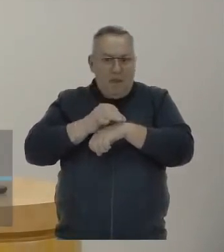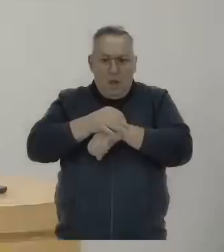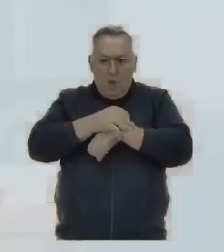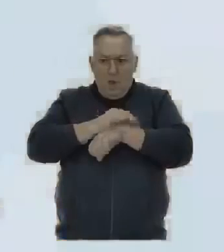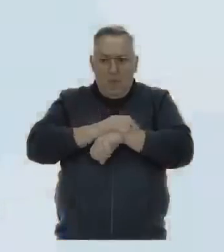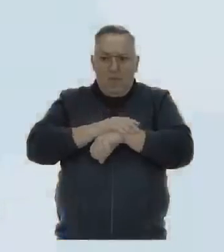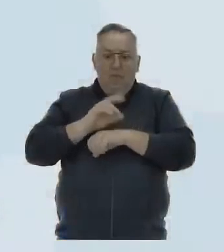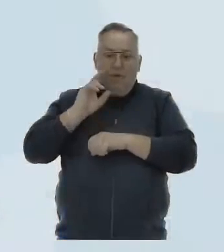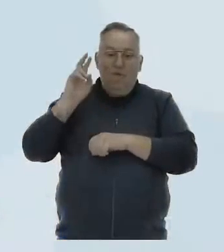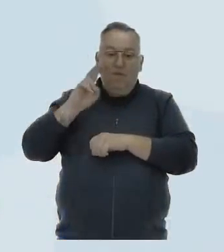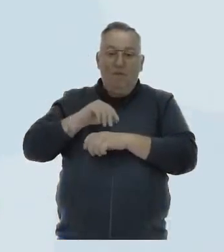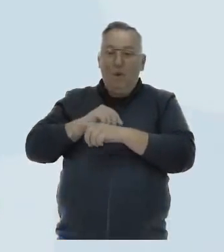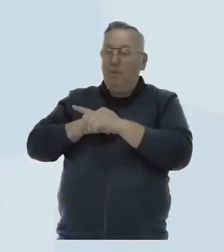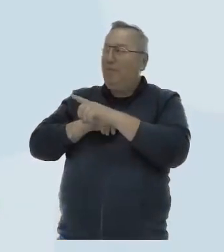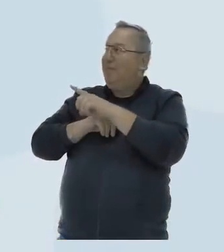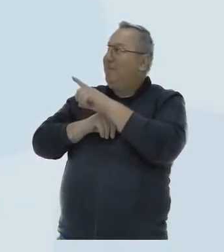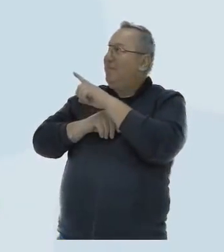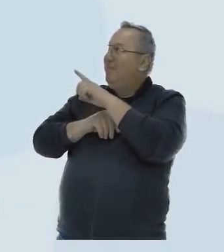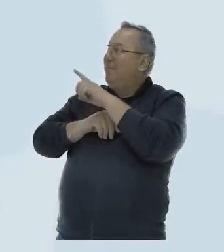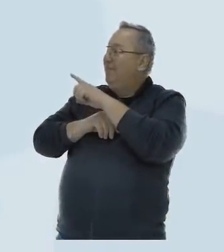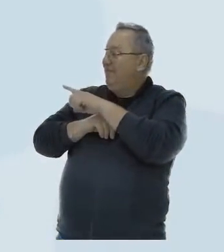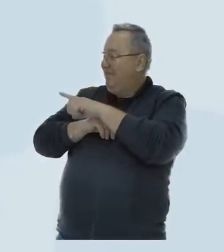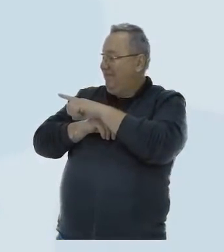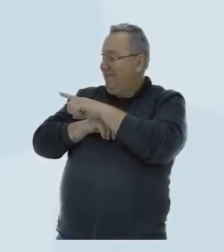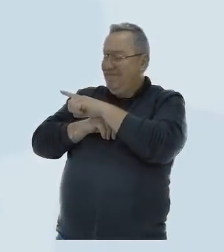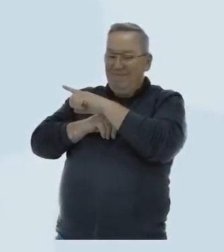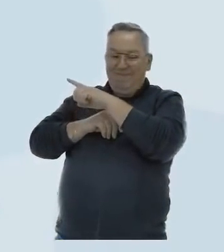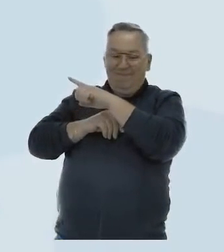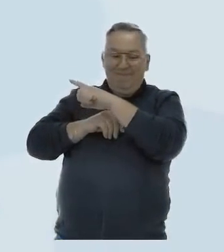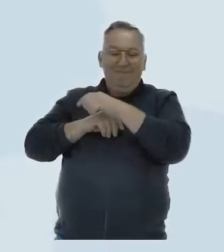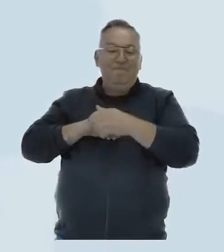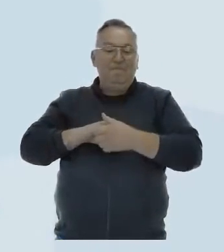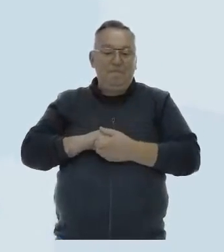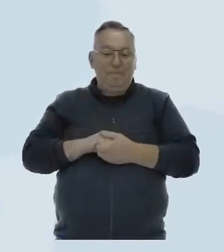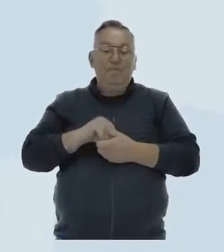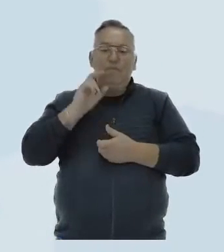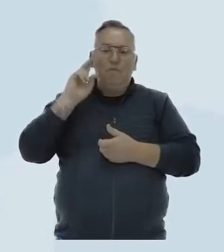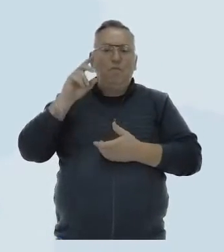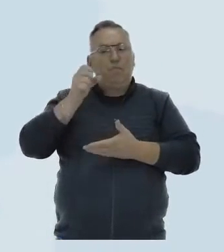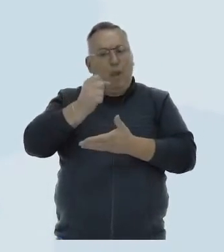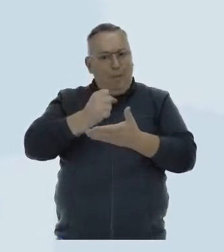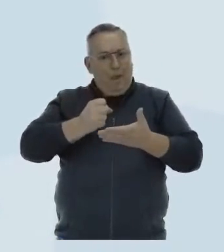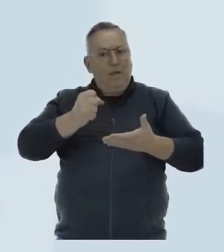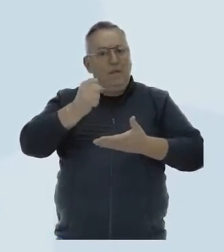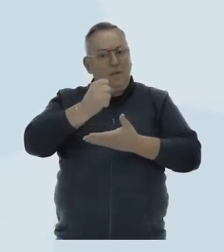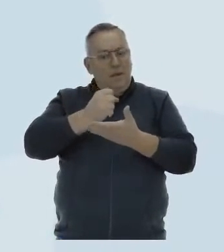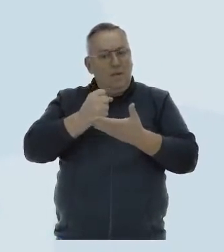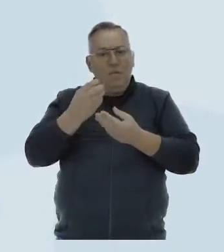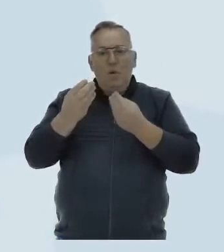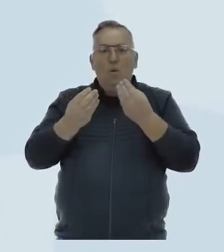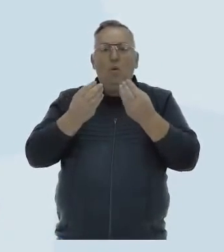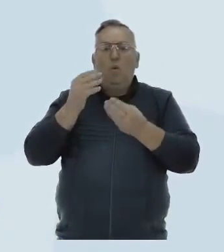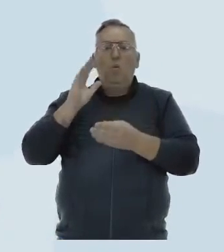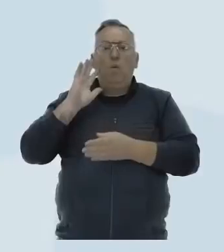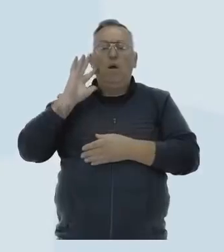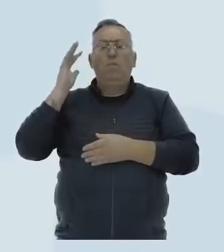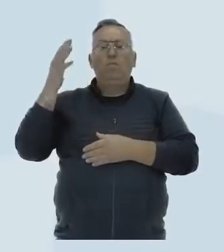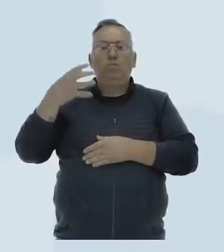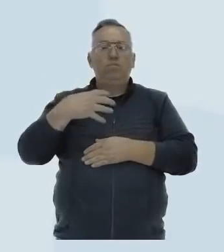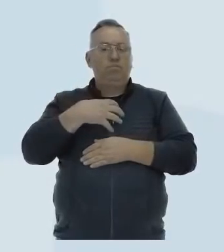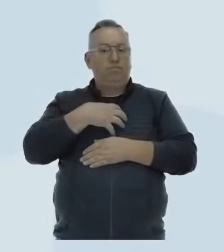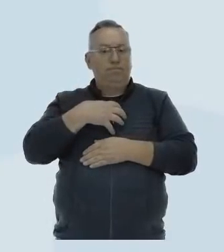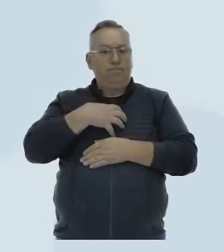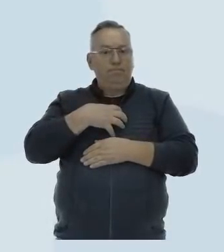tem um esqueminha para vocês aí. Isso, então a gente vai ver, então, basicamente, né, como é que vai acontecer essa situação